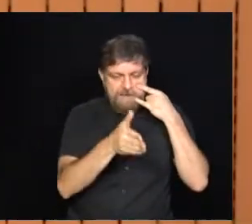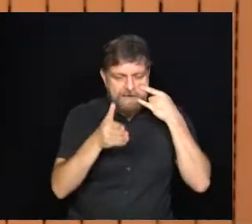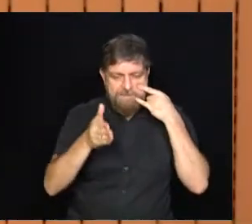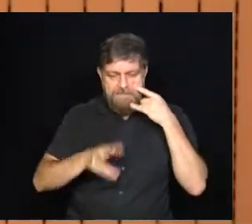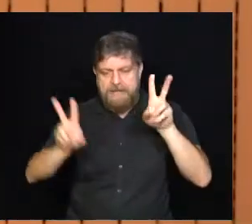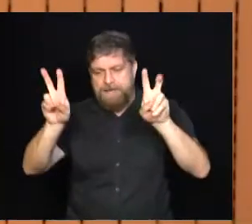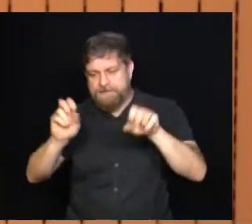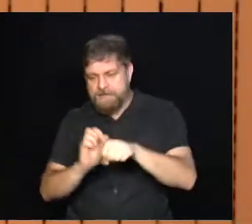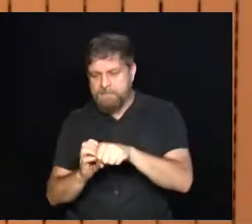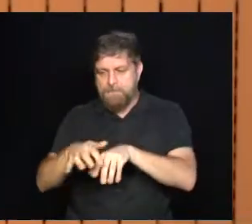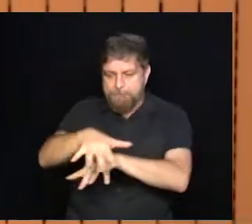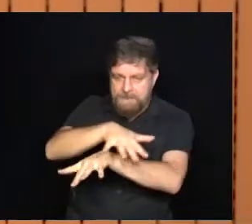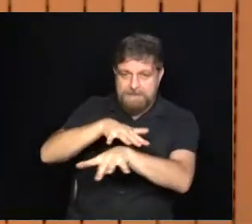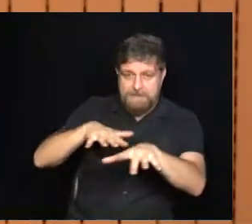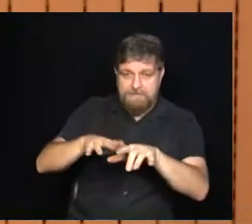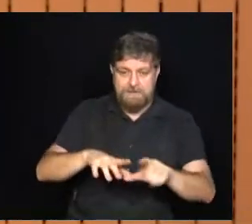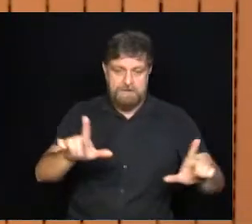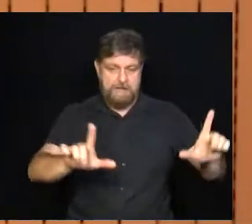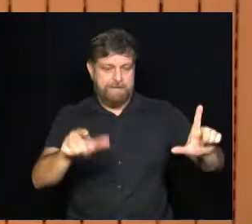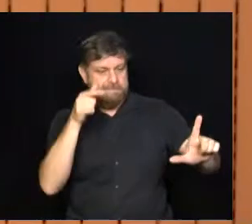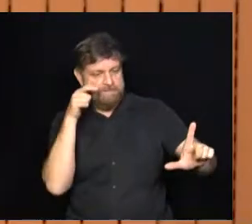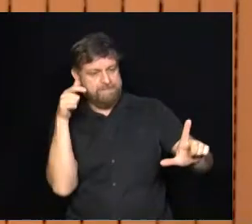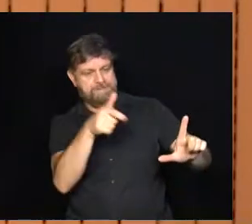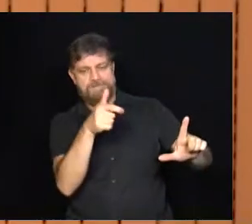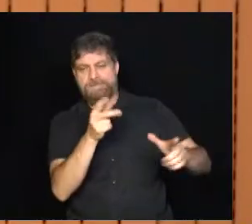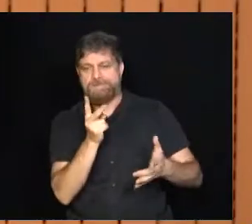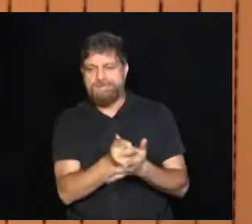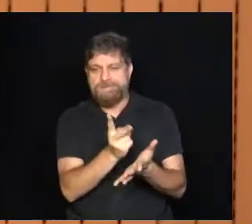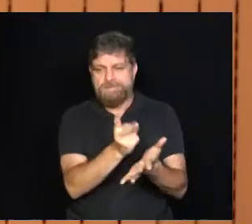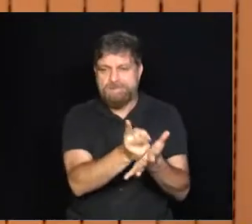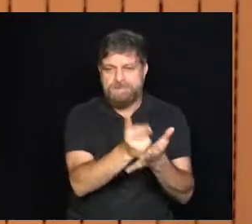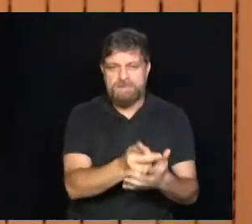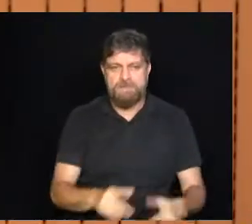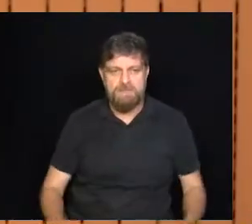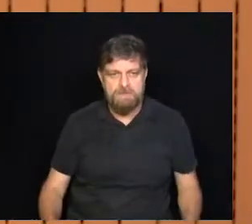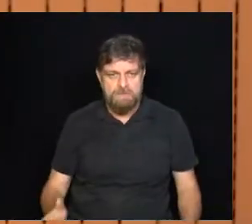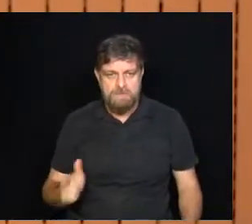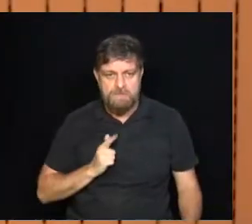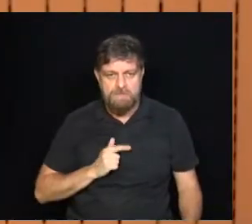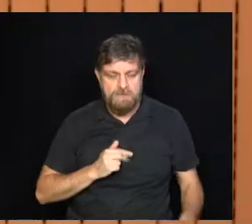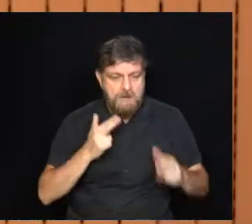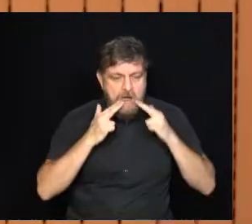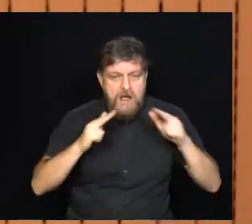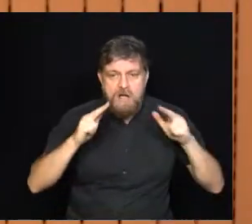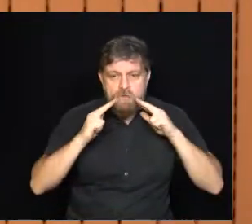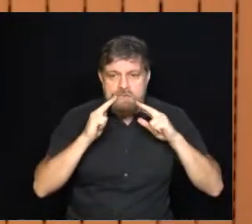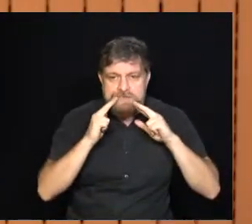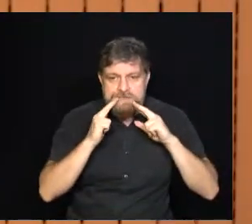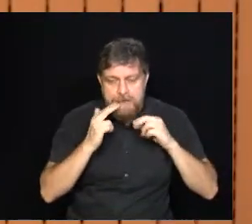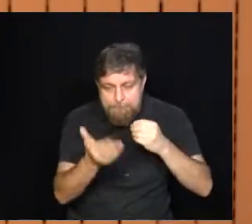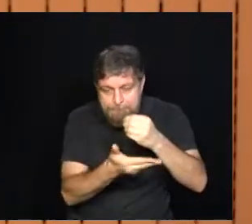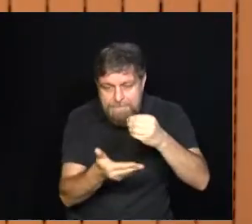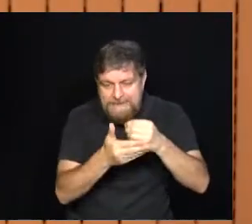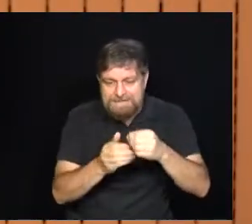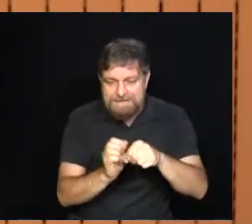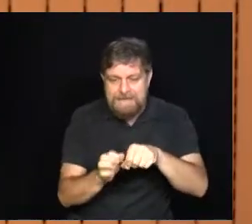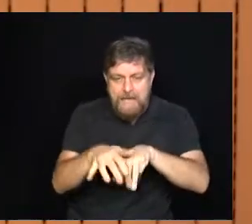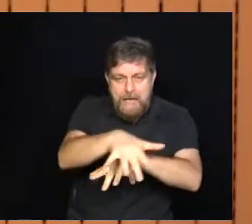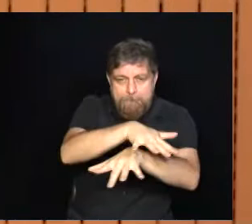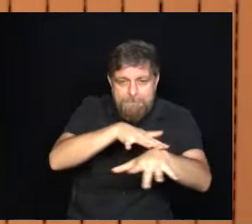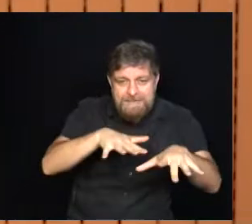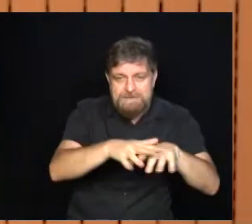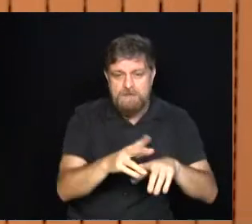toda hora o momento é, se liga a televisão, é isso, sempre a notícia padrão é pandemia. São mais de